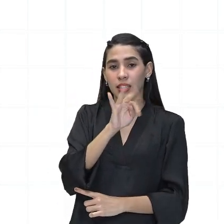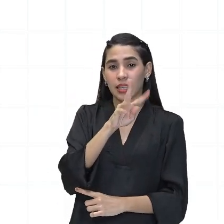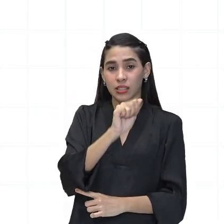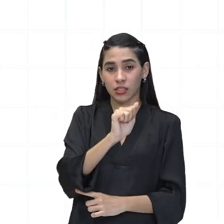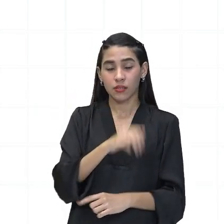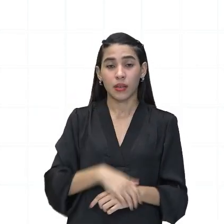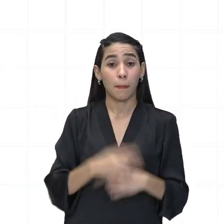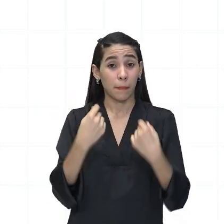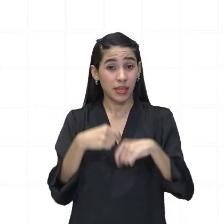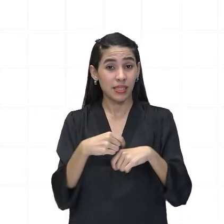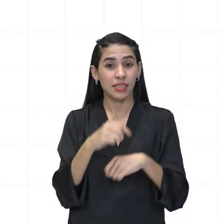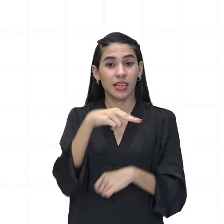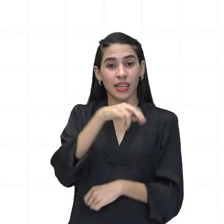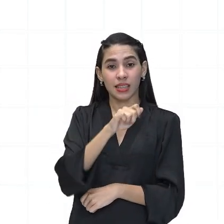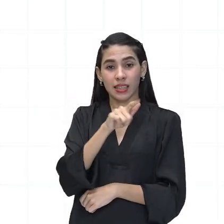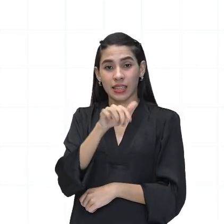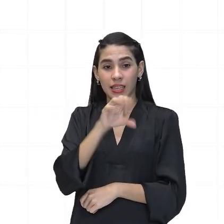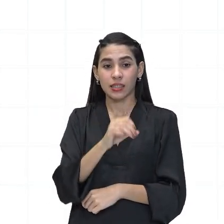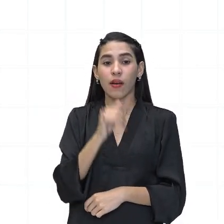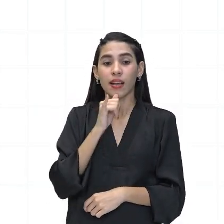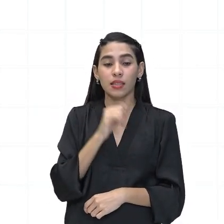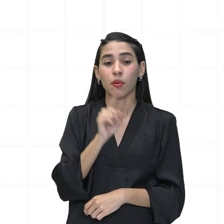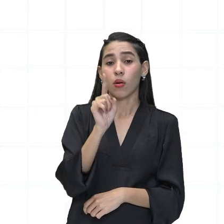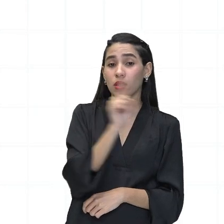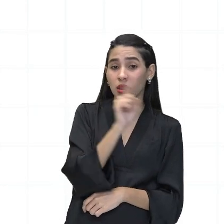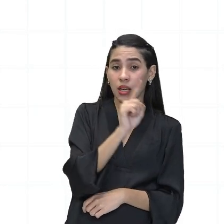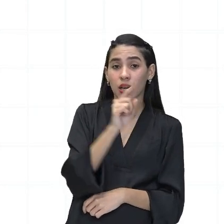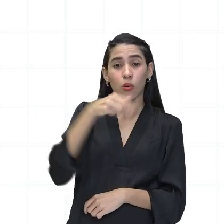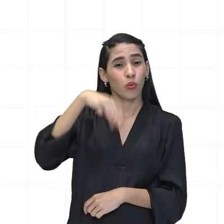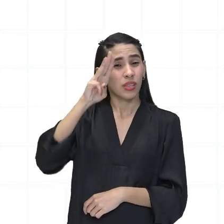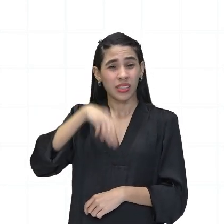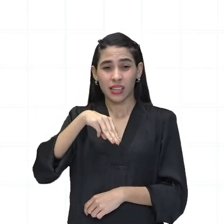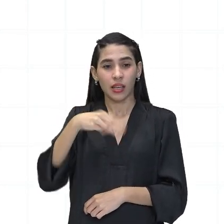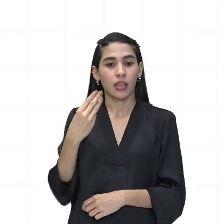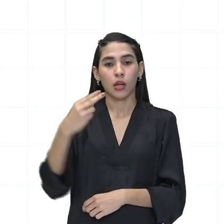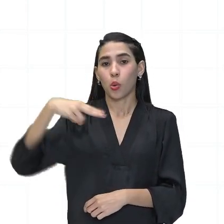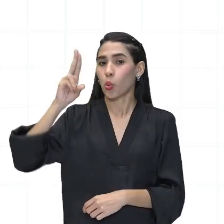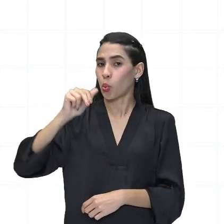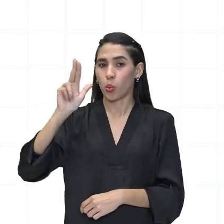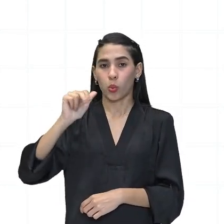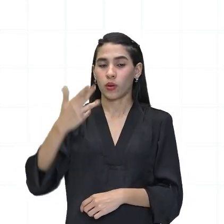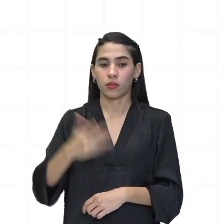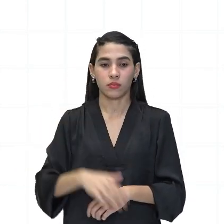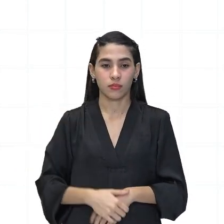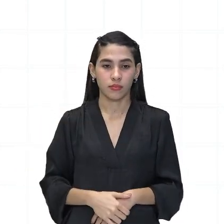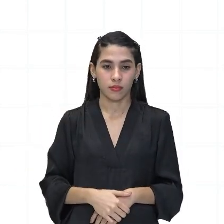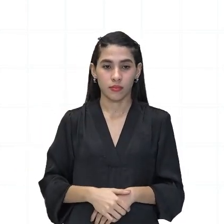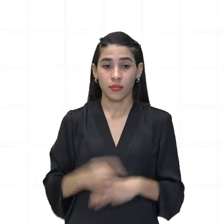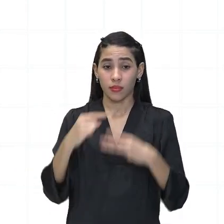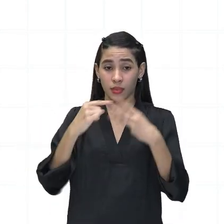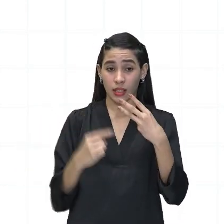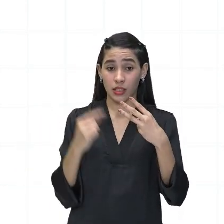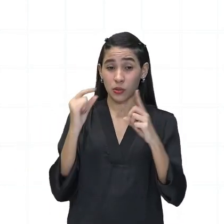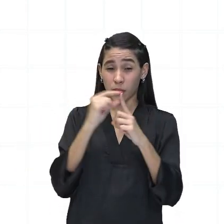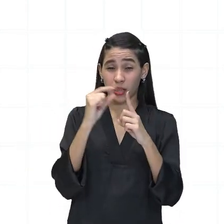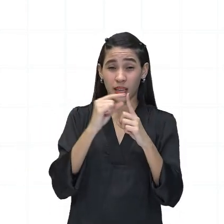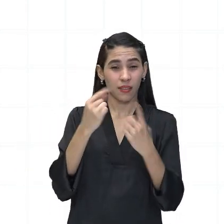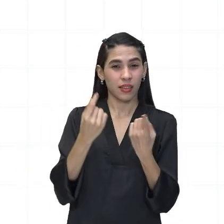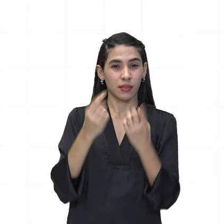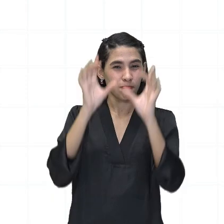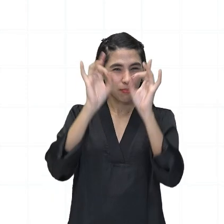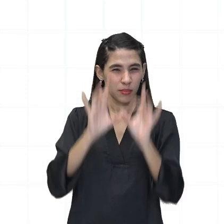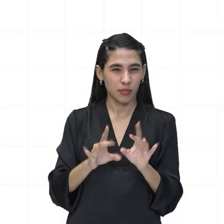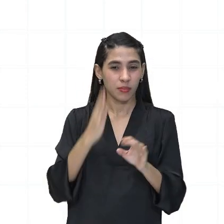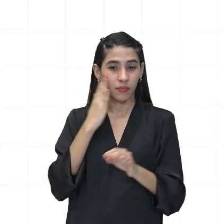de negação, como, por exemplo, não, ninguém, nunca, tá? Se vir essas palavras aí, vai puxar o